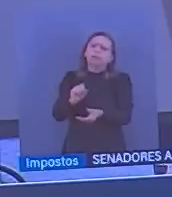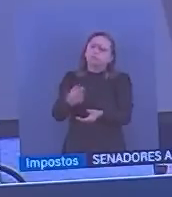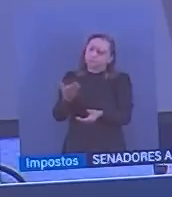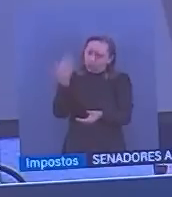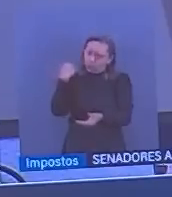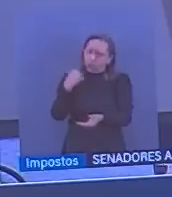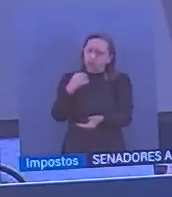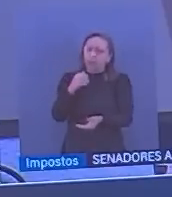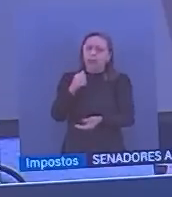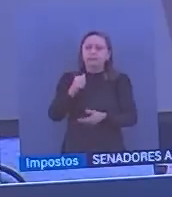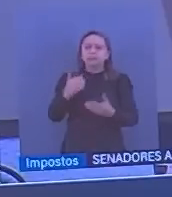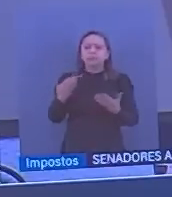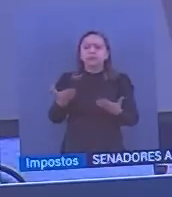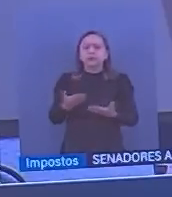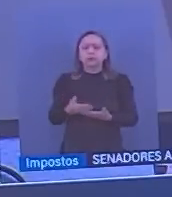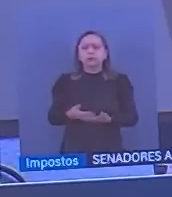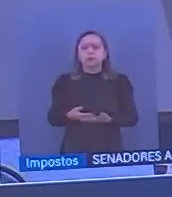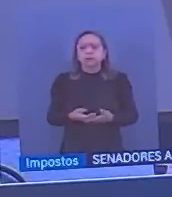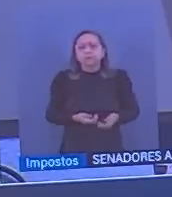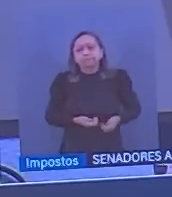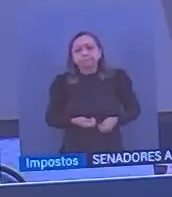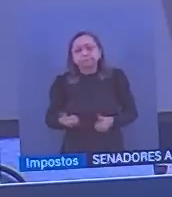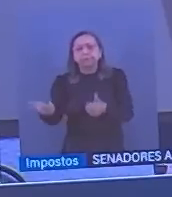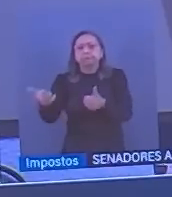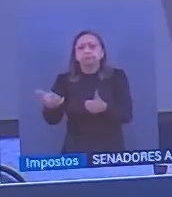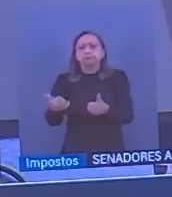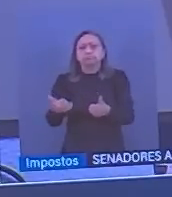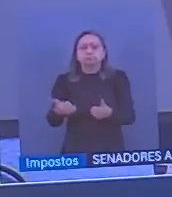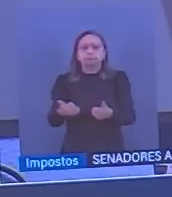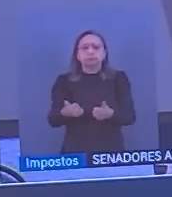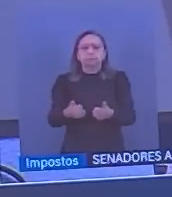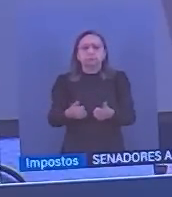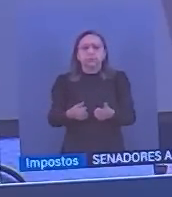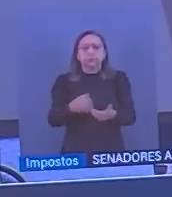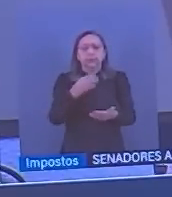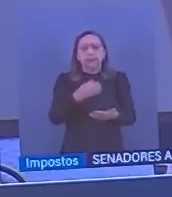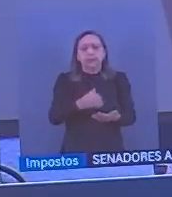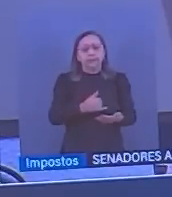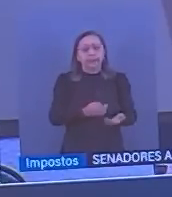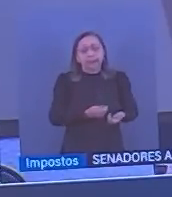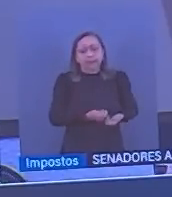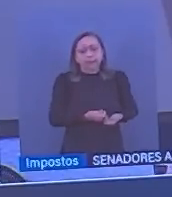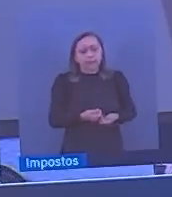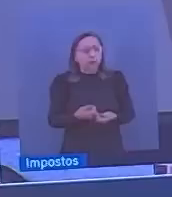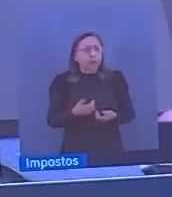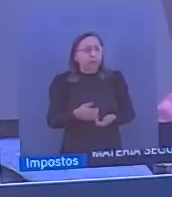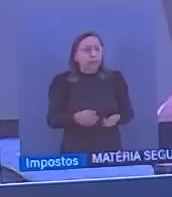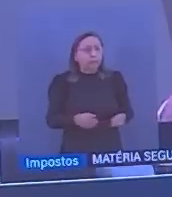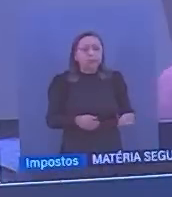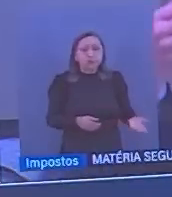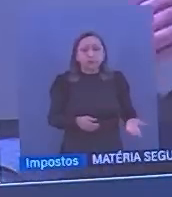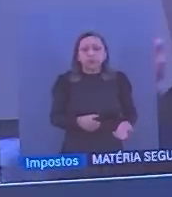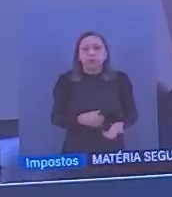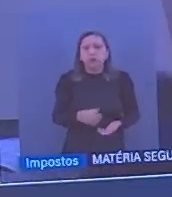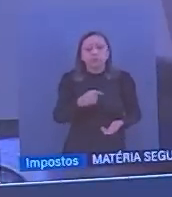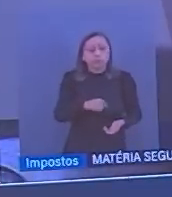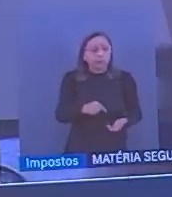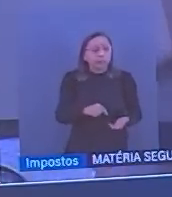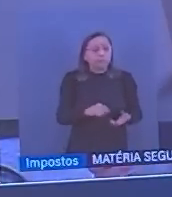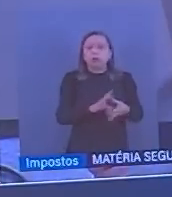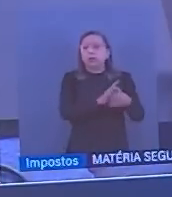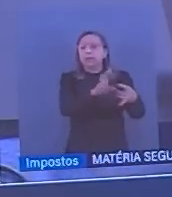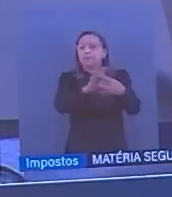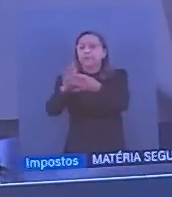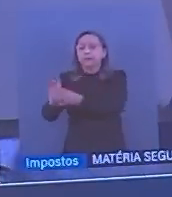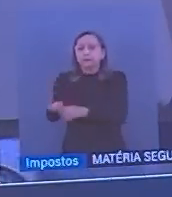manter jovens pretos, pobres, sem instrução na cadeia? Então a sua técnica não vale absolutamente nada, meu camarada. Sua técnica tem uma